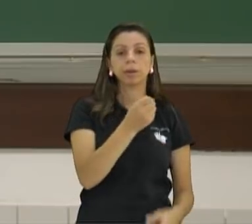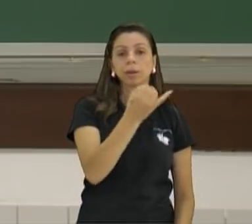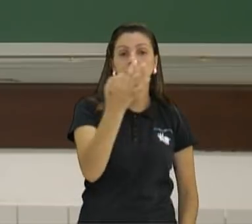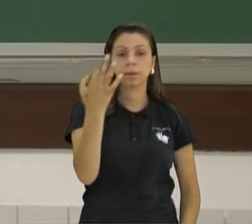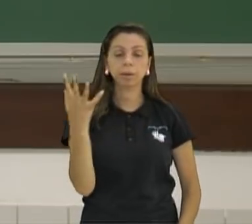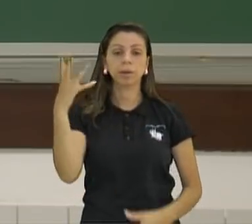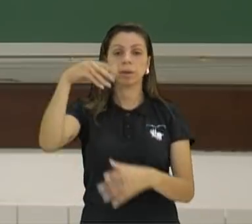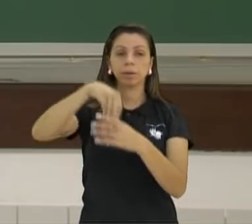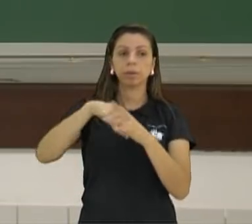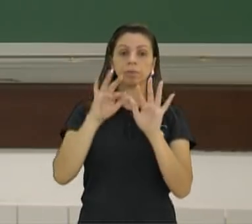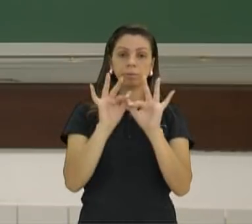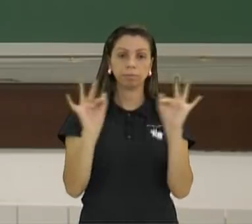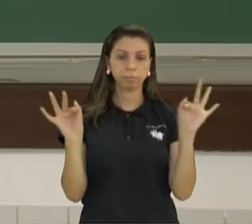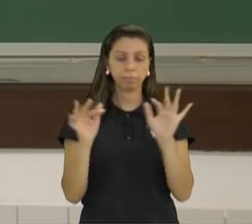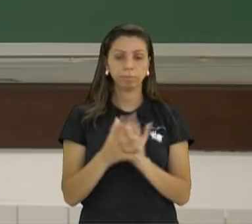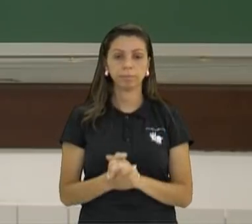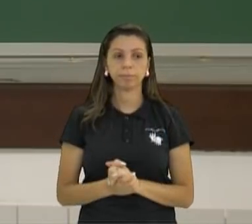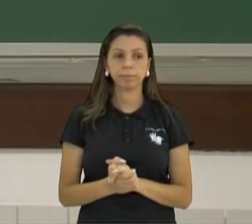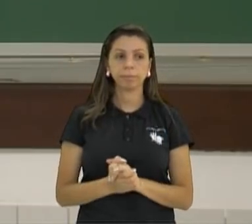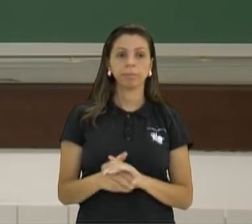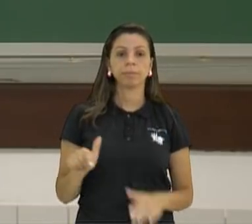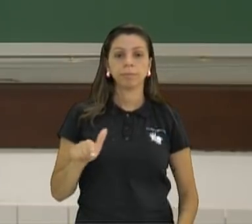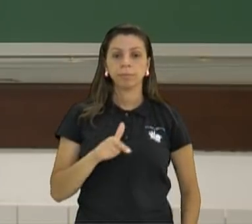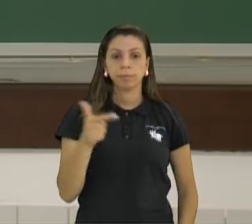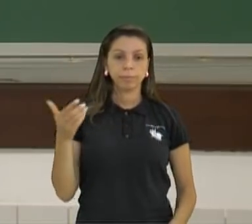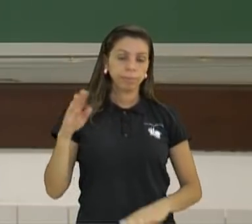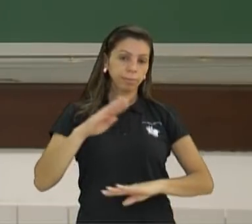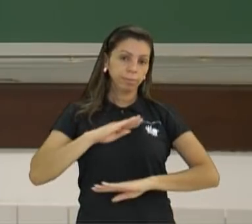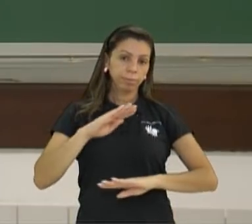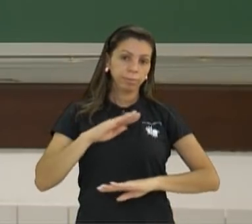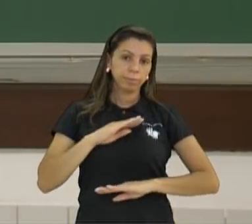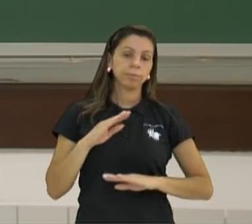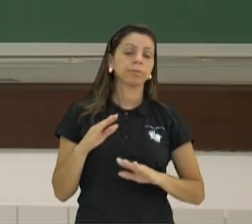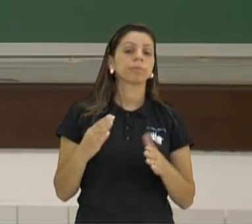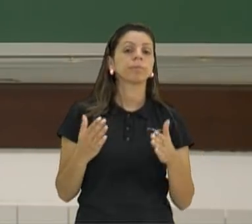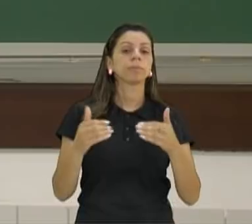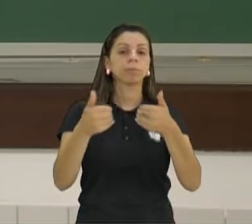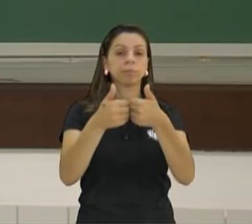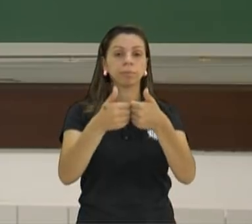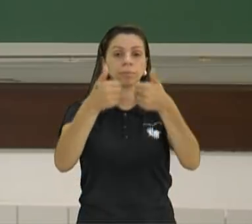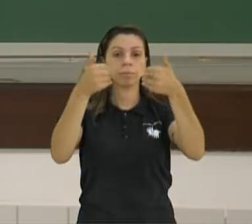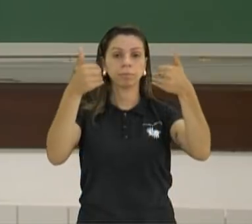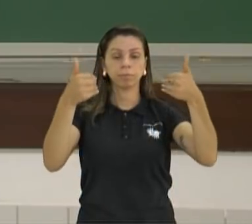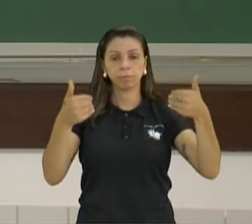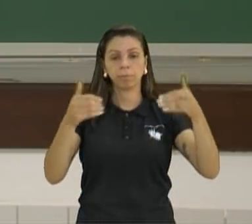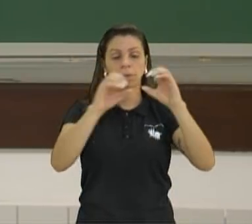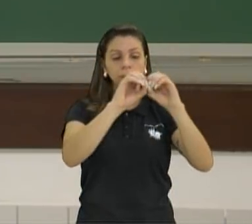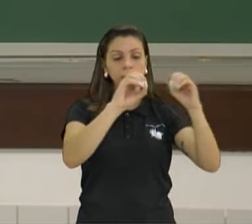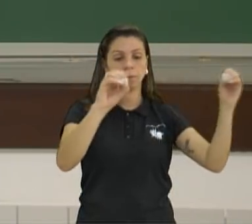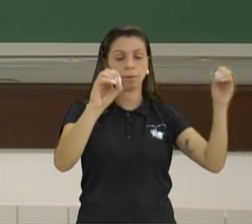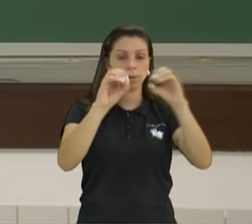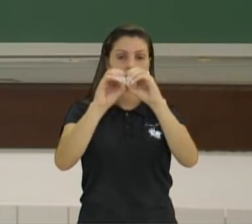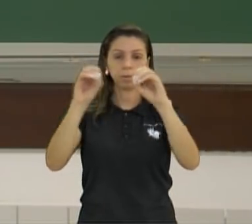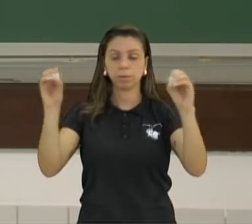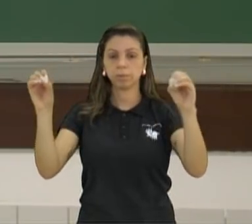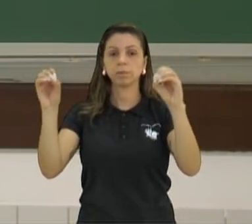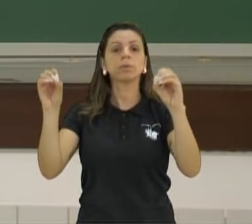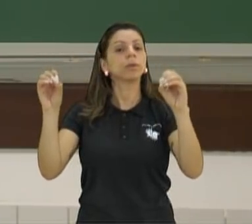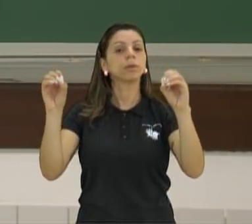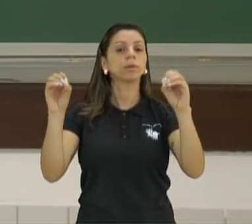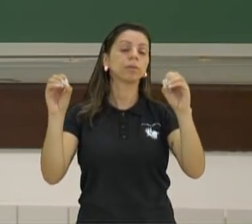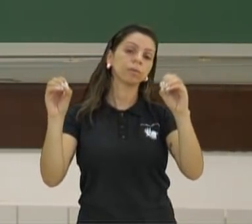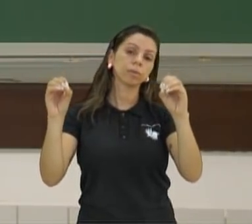oração. Mais uma situação. Separar orações coordenadas que não estejam ligadas